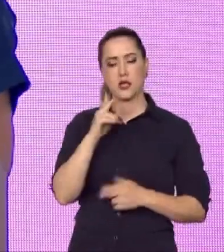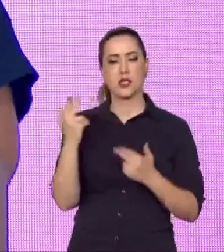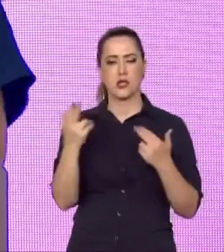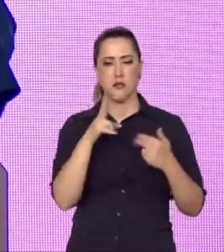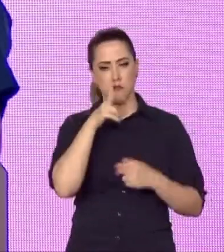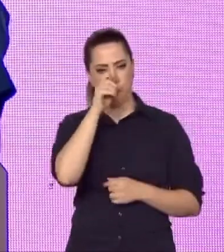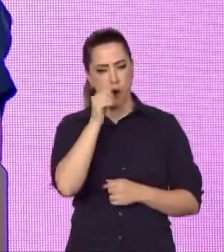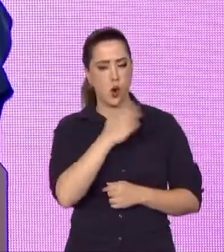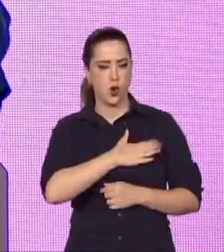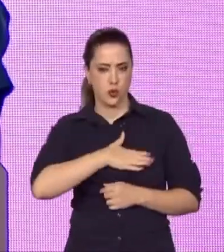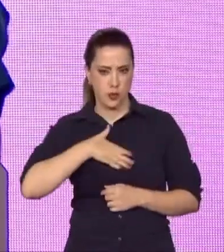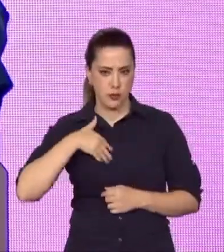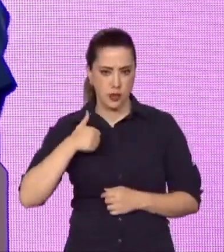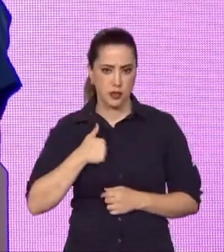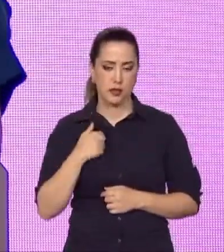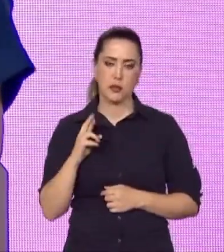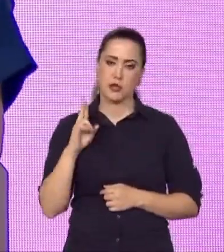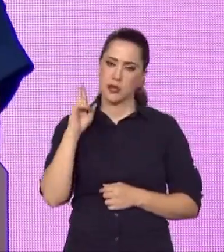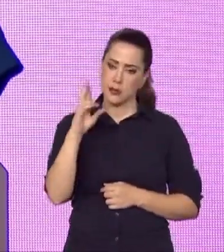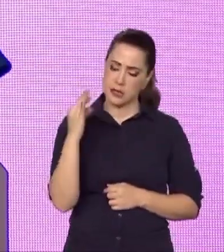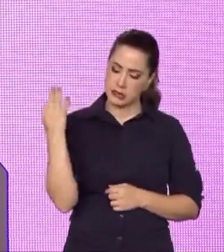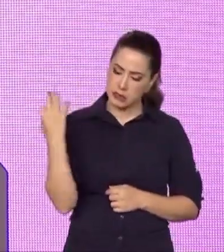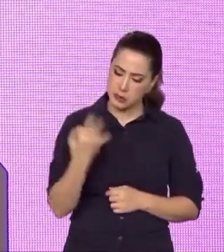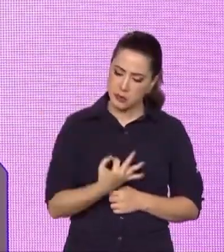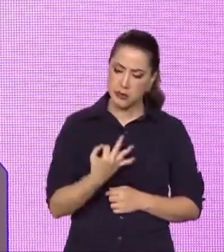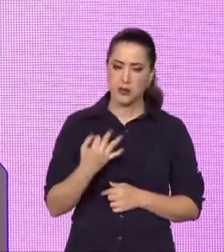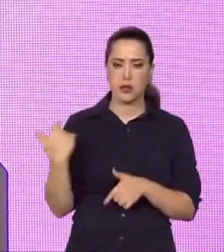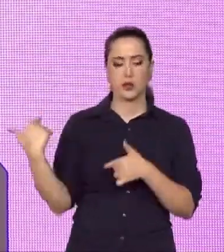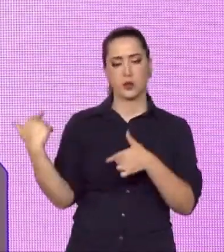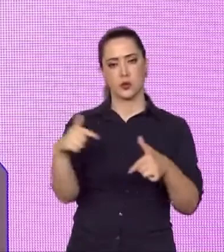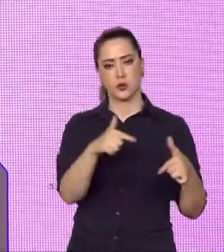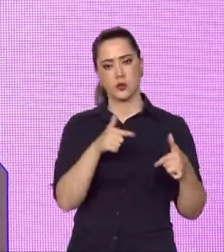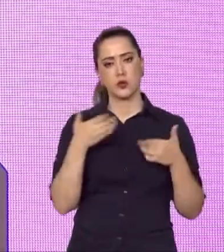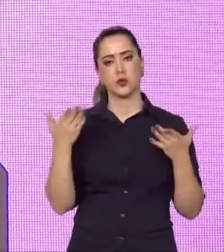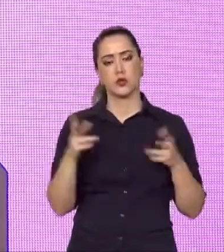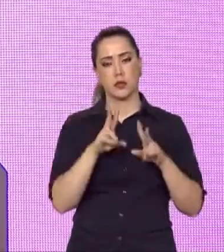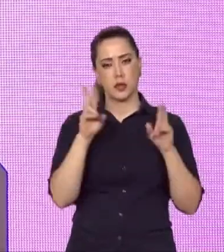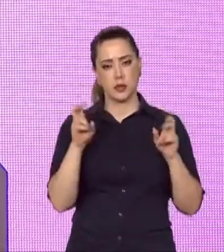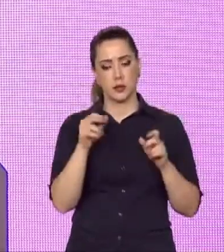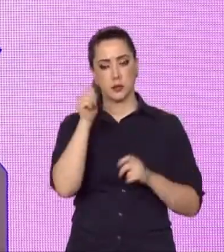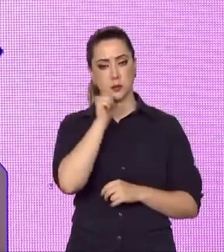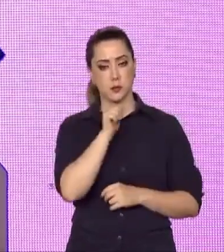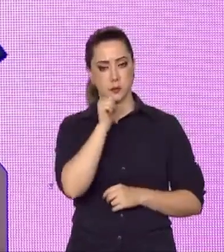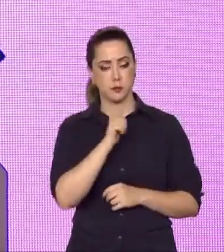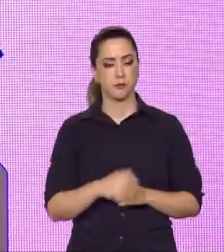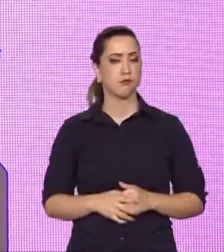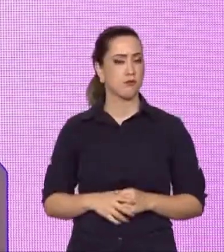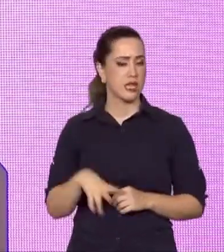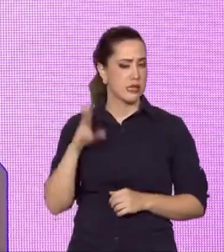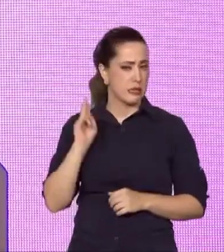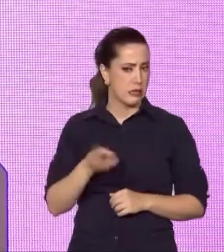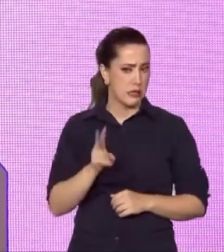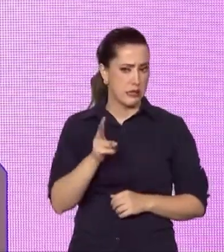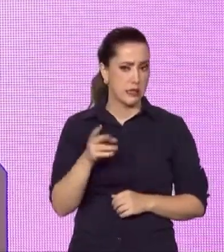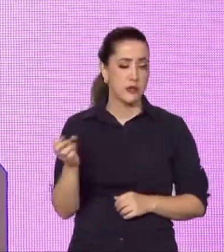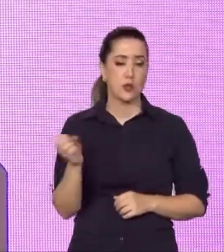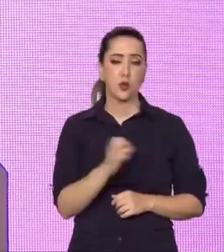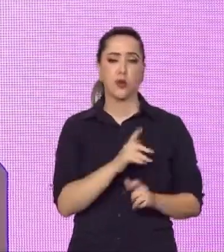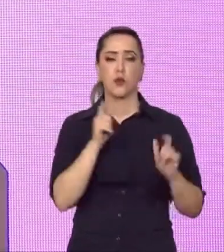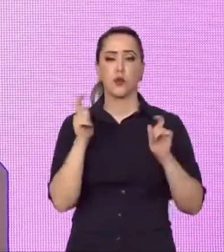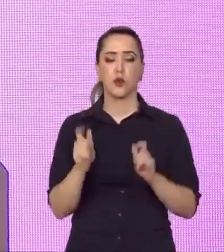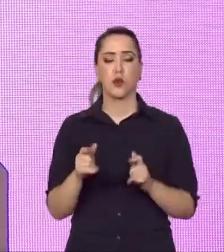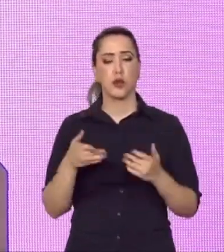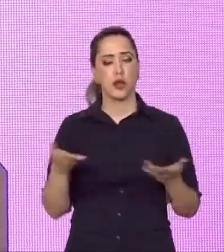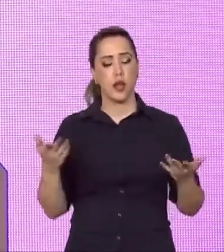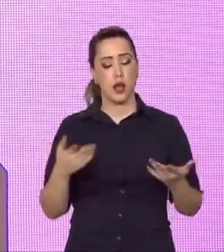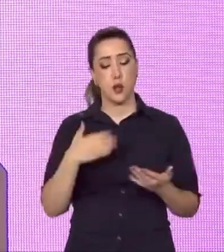como primeira-damas, que representaram muito bem a questão das mulheres. A cada dia nesse novo lugar, me